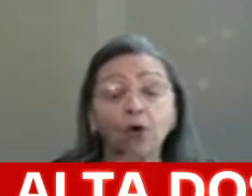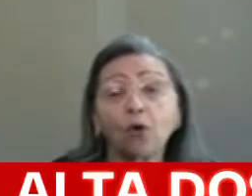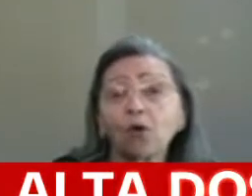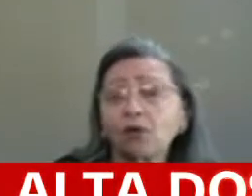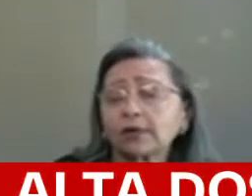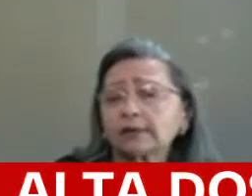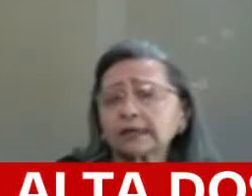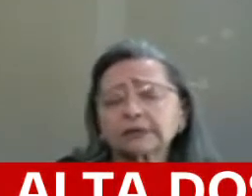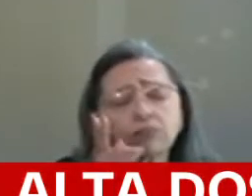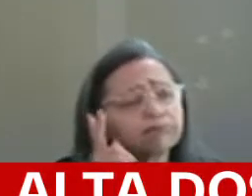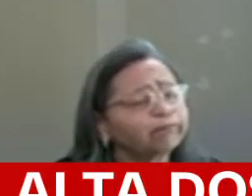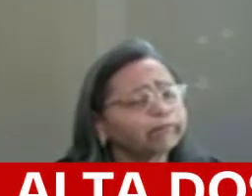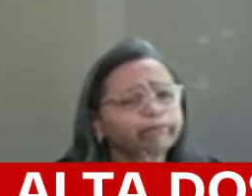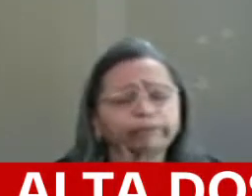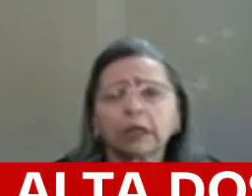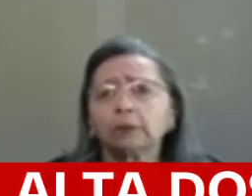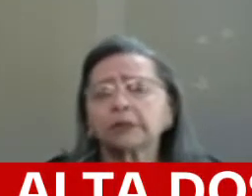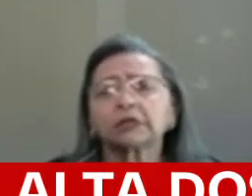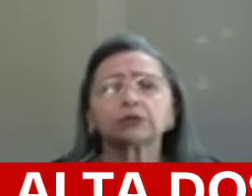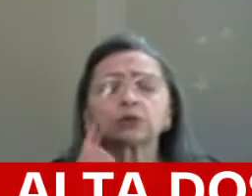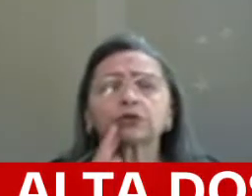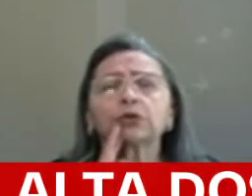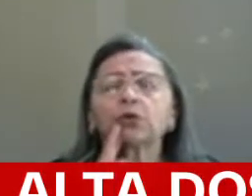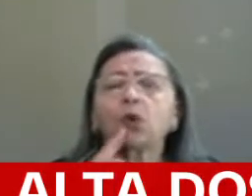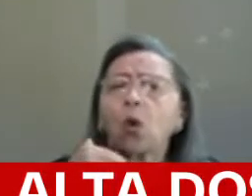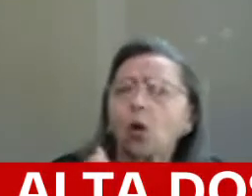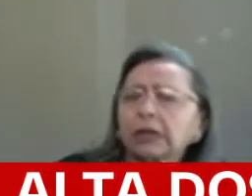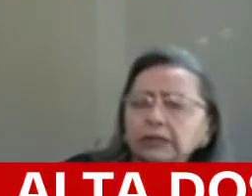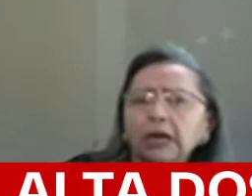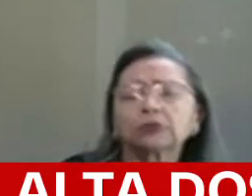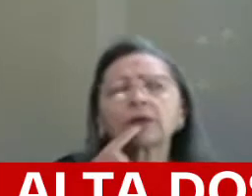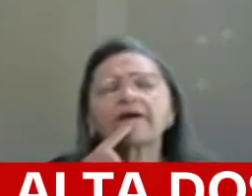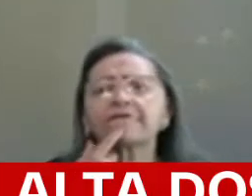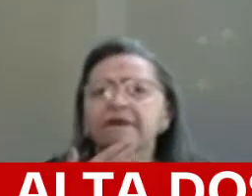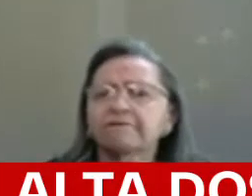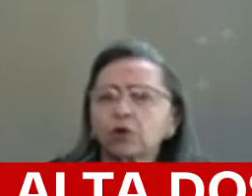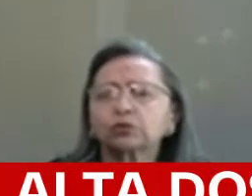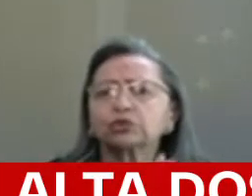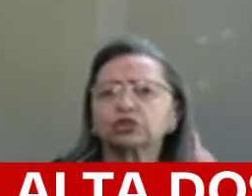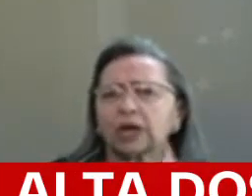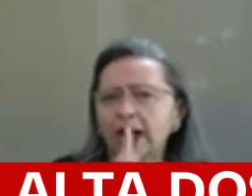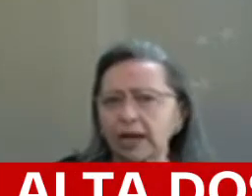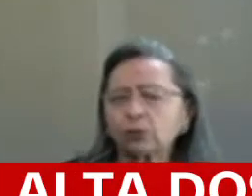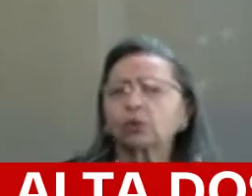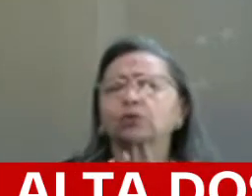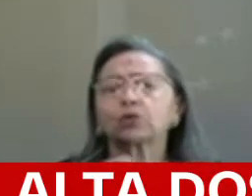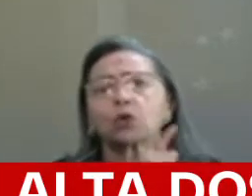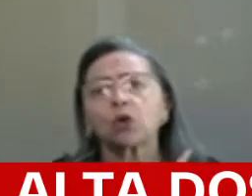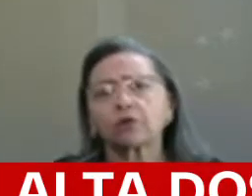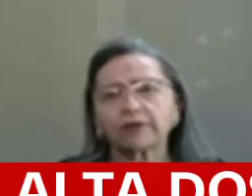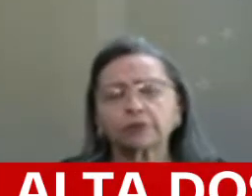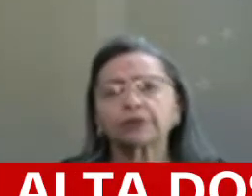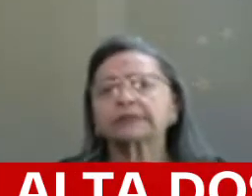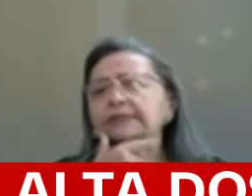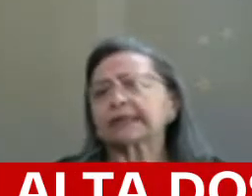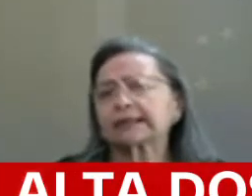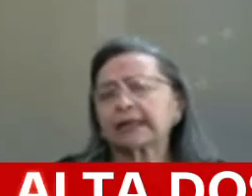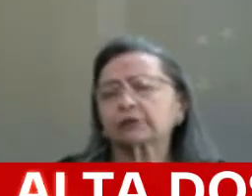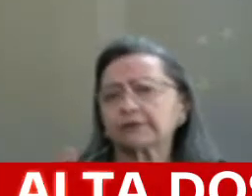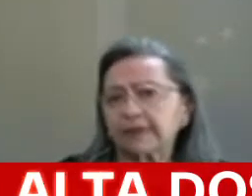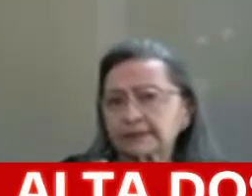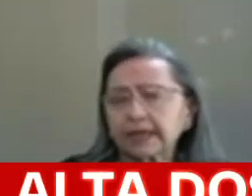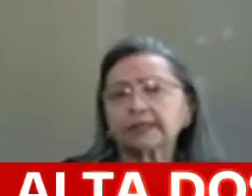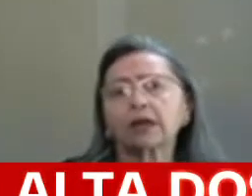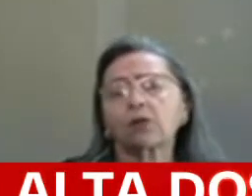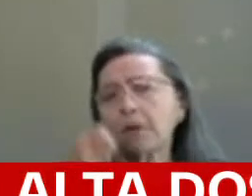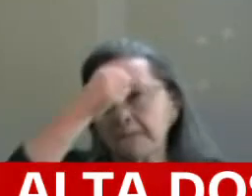permanente dele a favor do diálogo com os governadores e com os secretários de Fazenda, com os prefeitos e